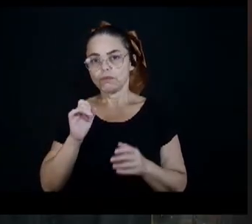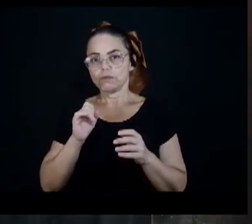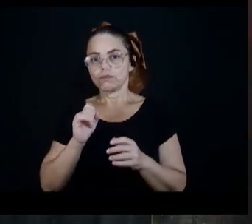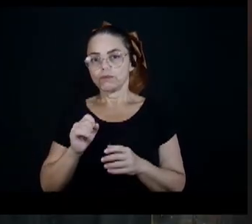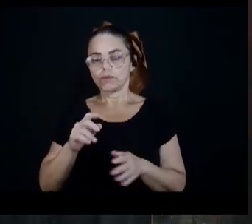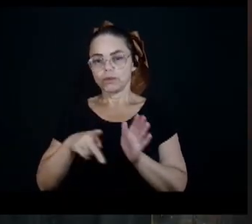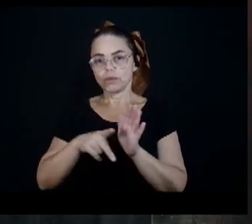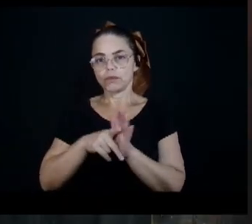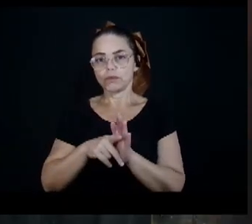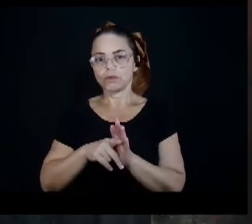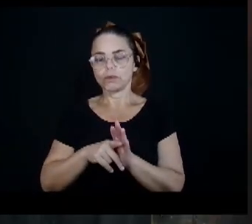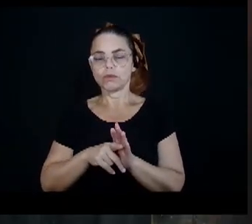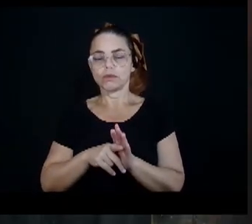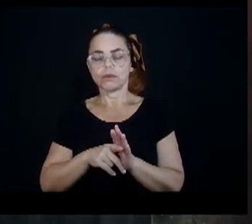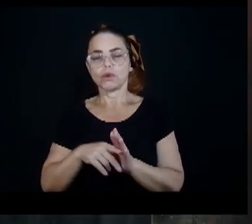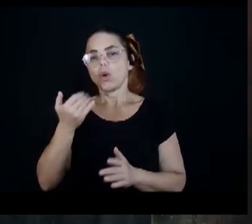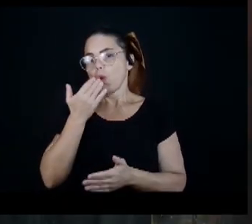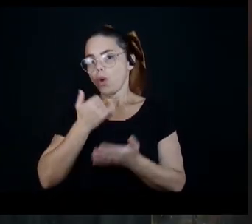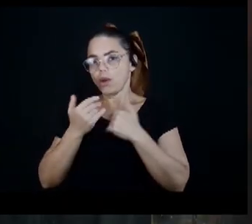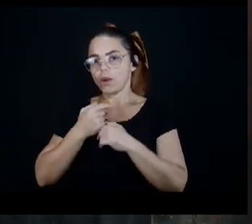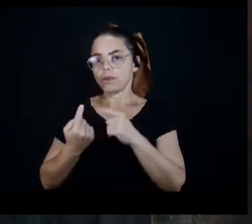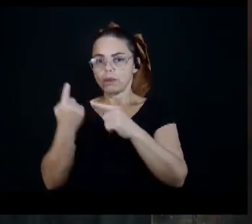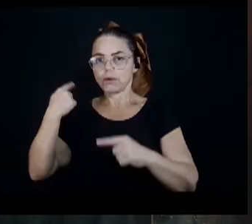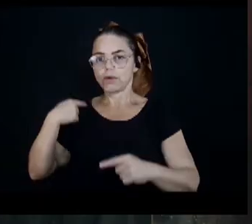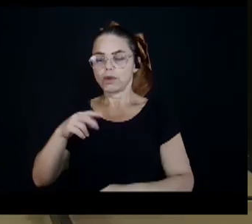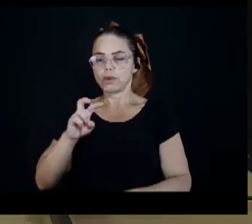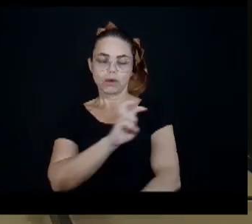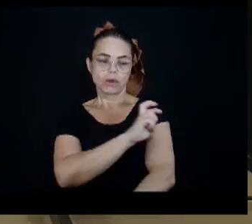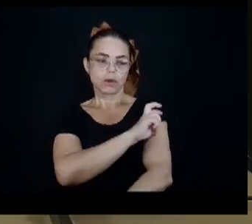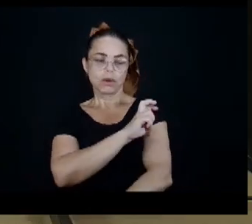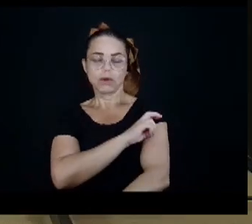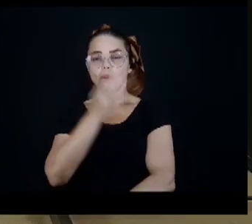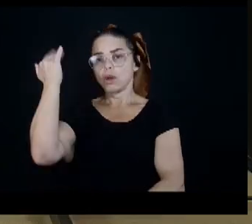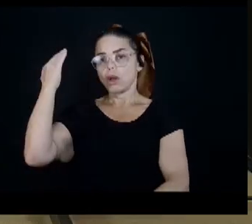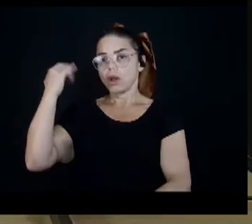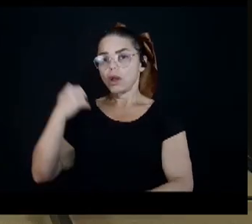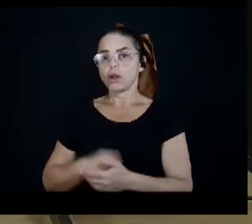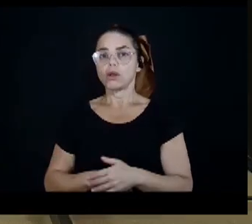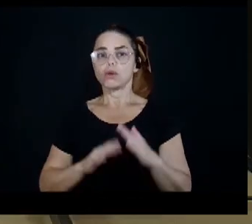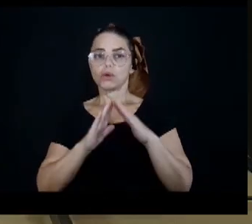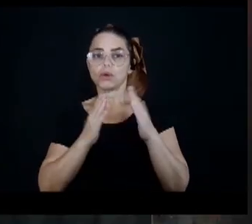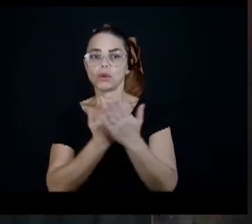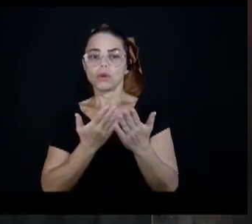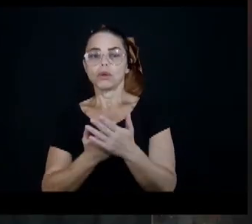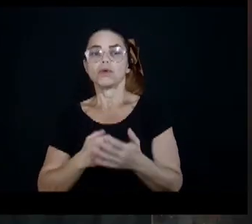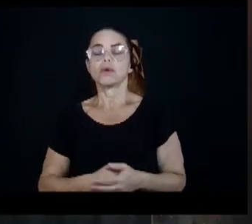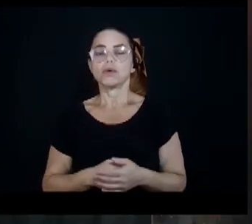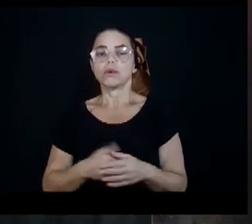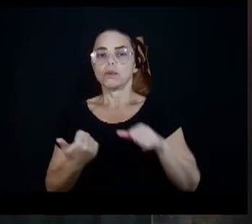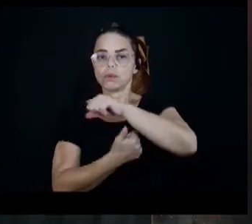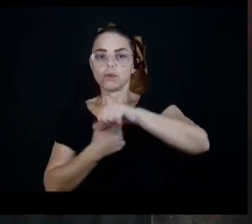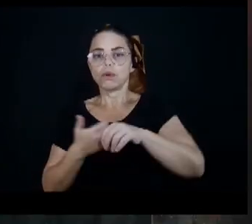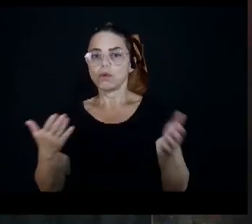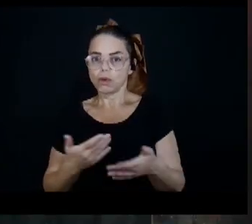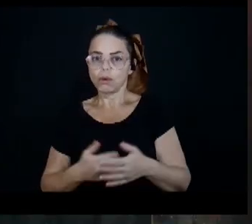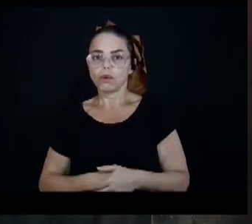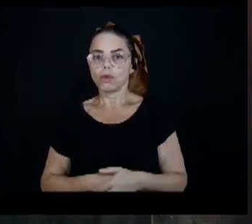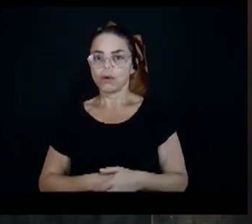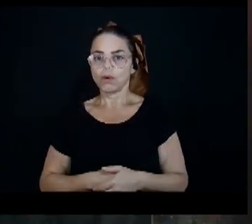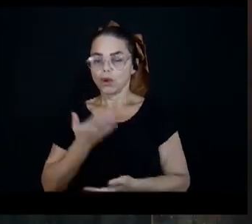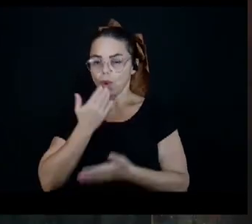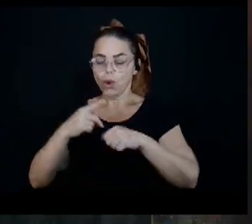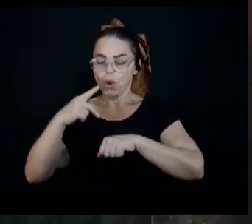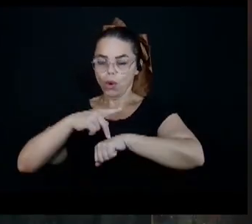alimentar que nós conhecemos lá na quinta série, como eu disse, ela inverteu e agora aumentou-se o consumo de proteínas, de